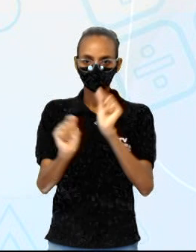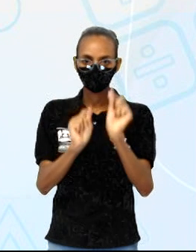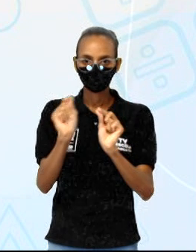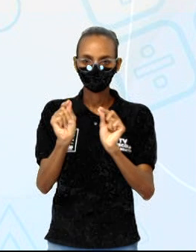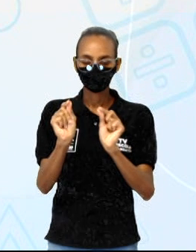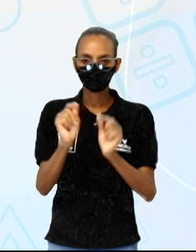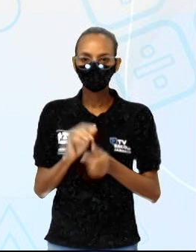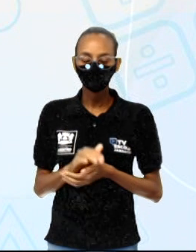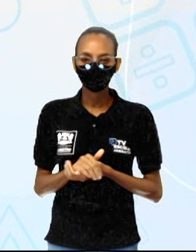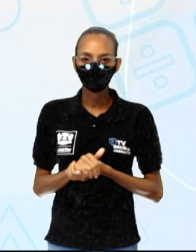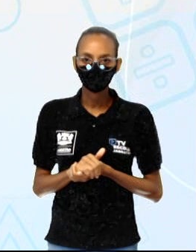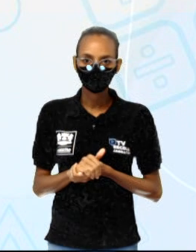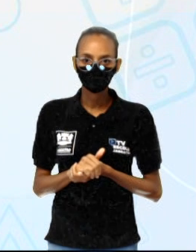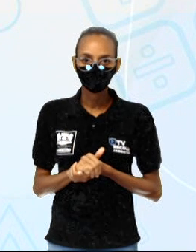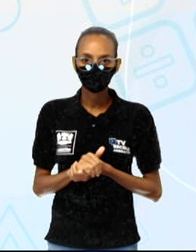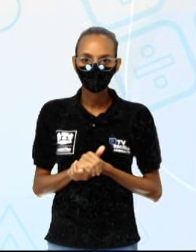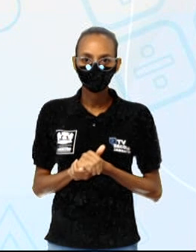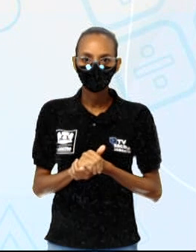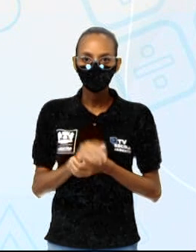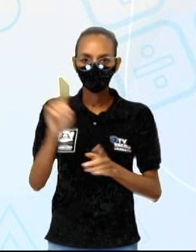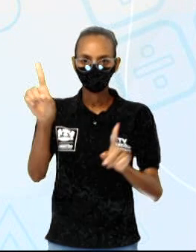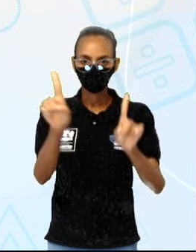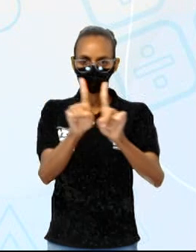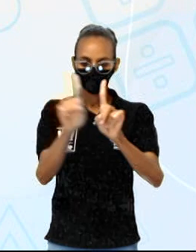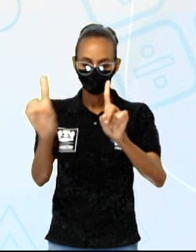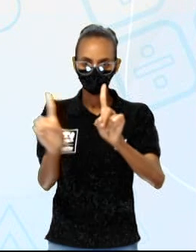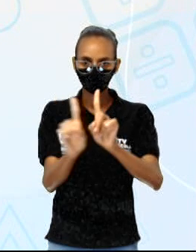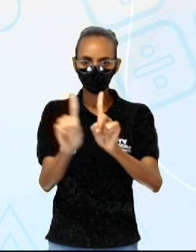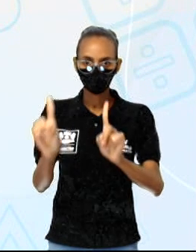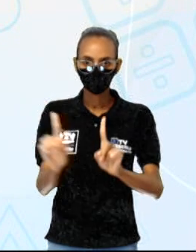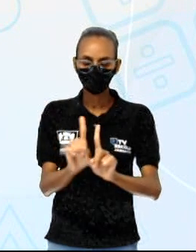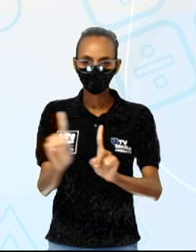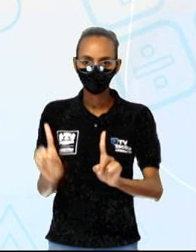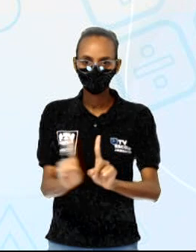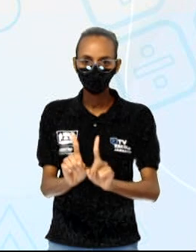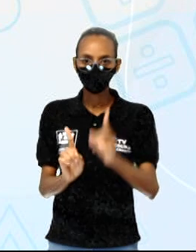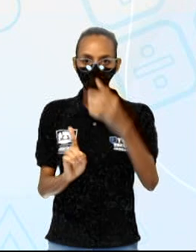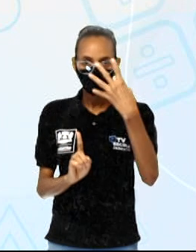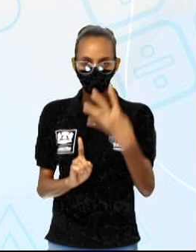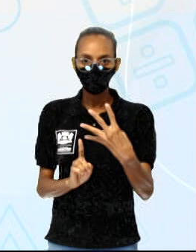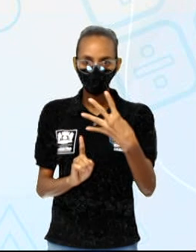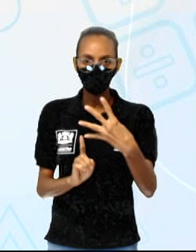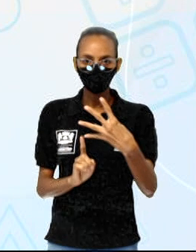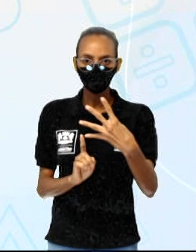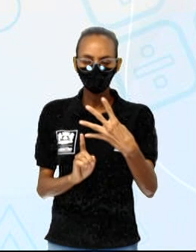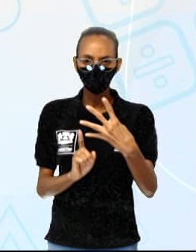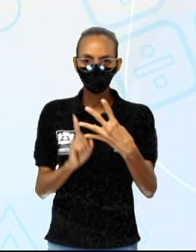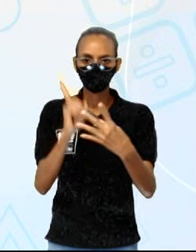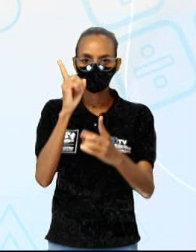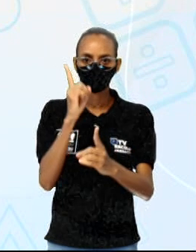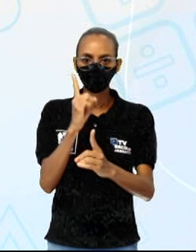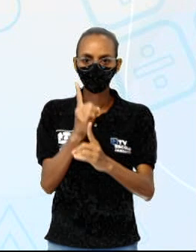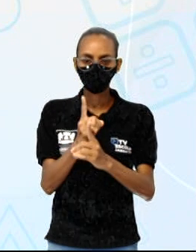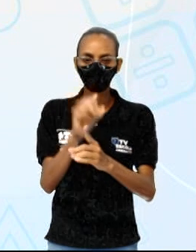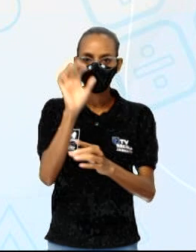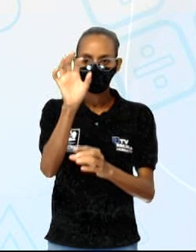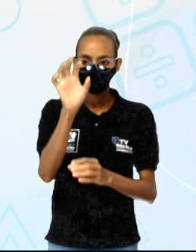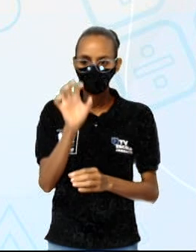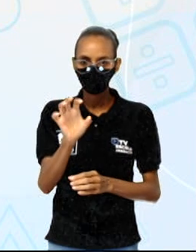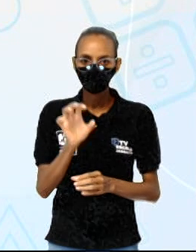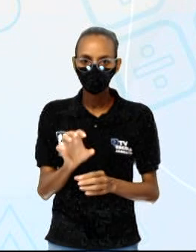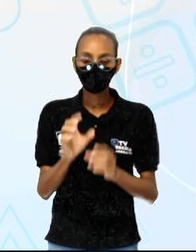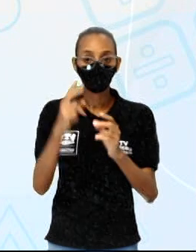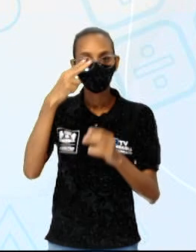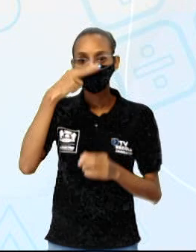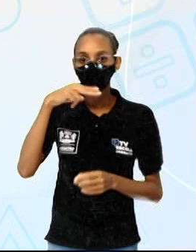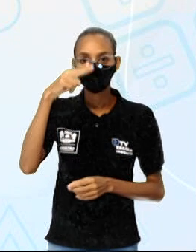Se a gente observar, esses quatro pares de ângulos, eles se encontram nas mesmas posições. Não